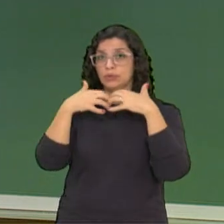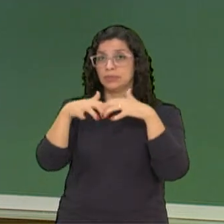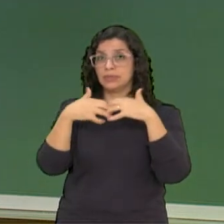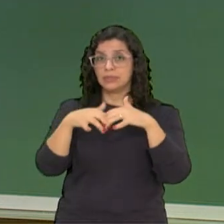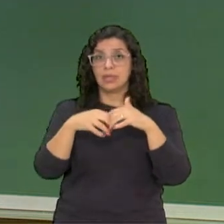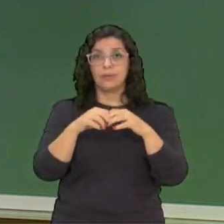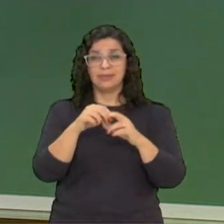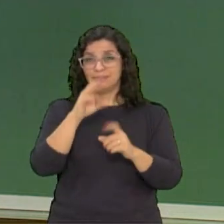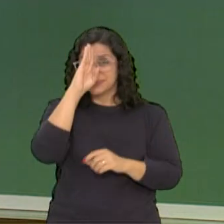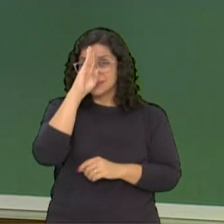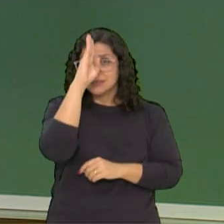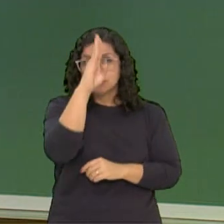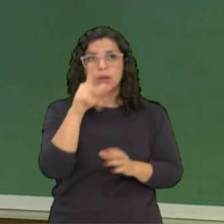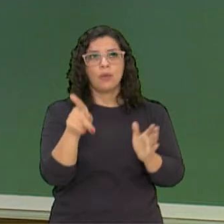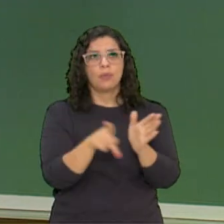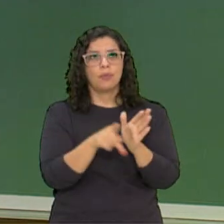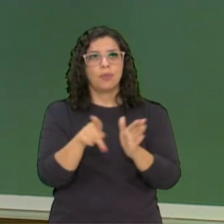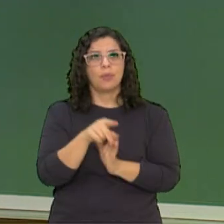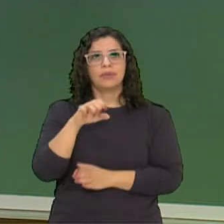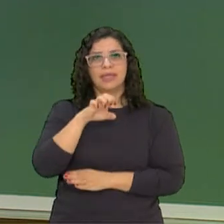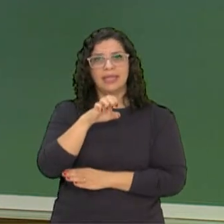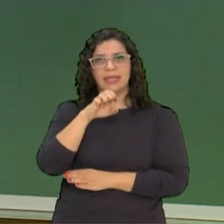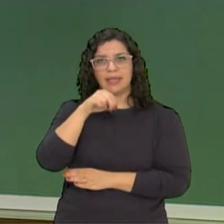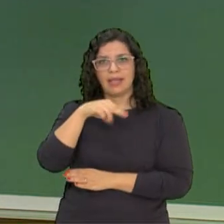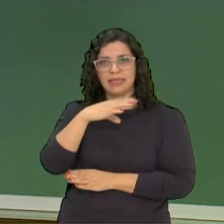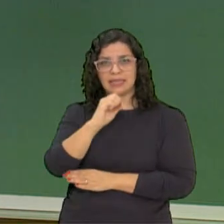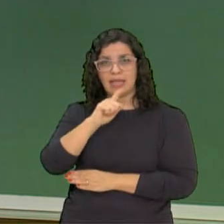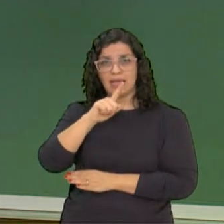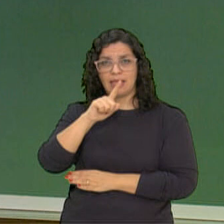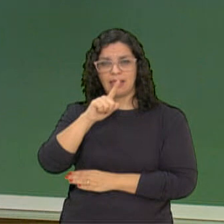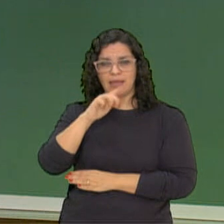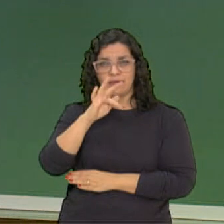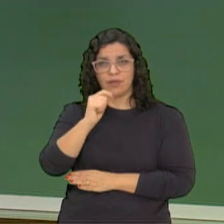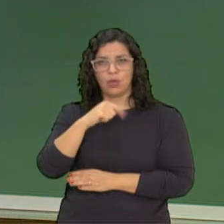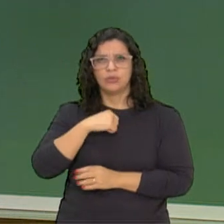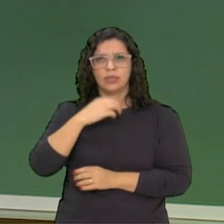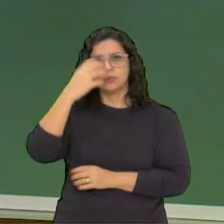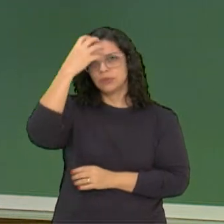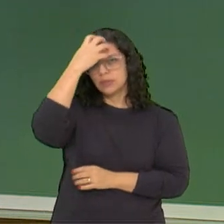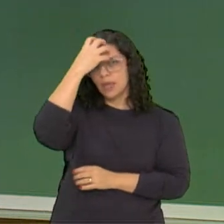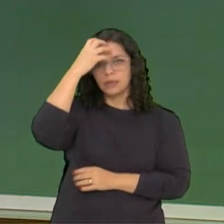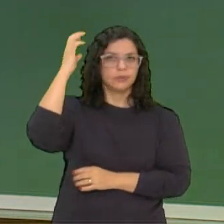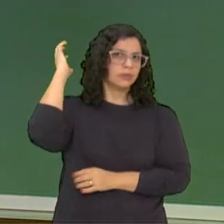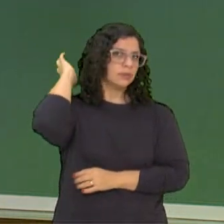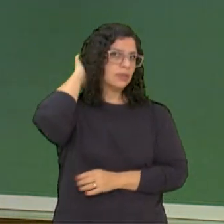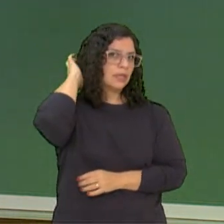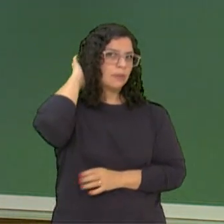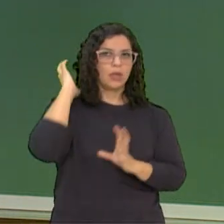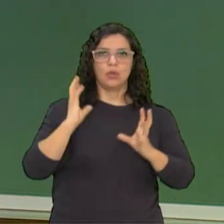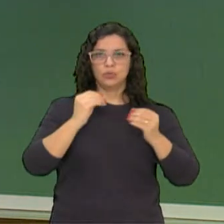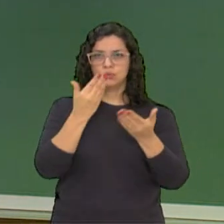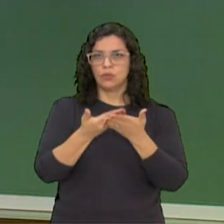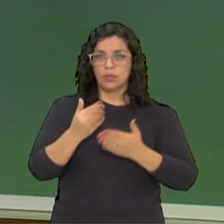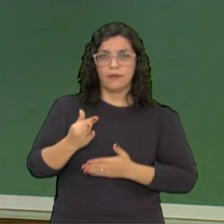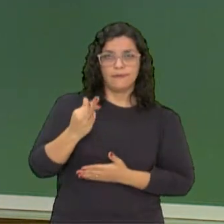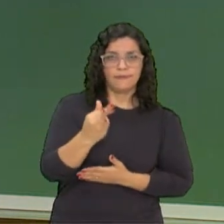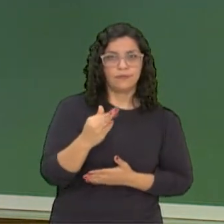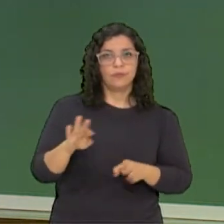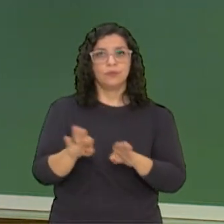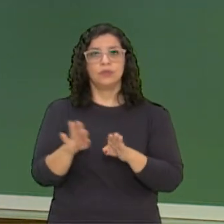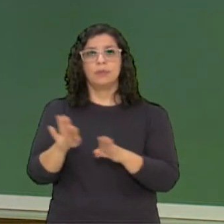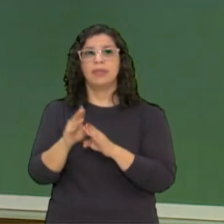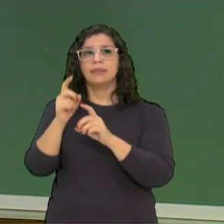um conjunto de órgãos chamado encéfalo, onde está o cérebro, o cerebelo e etc., que vocês vão ver mais para frente, e a